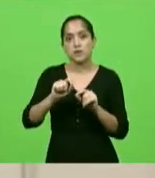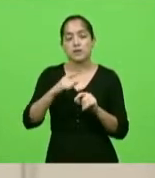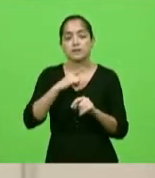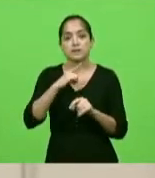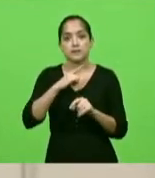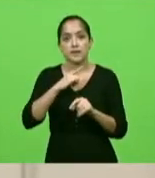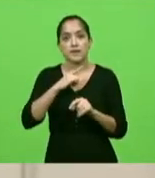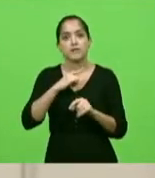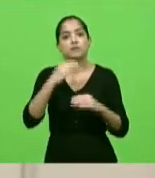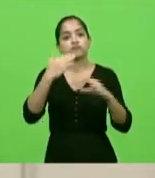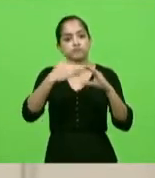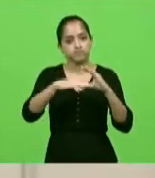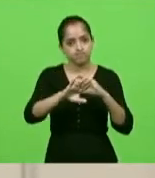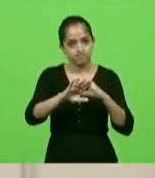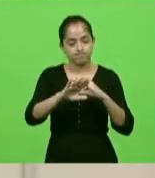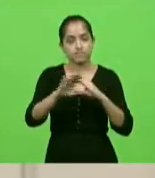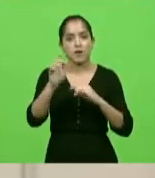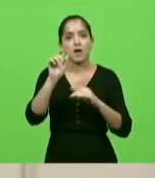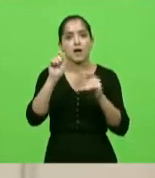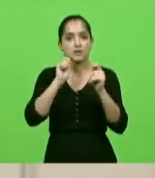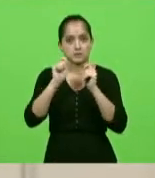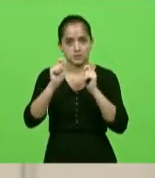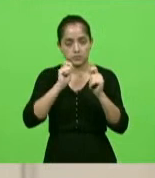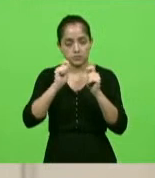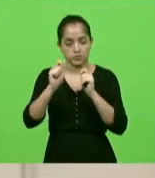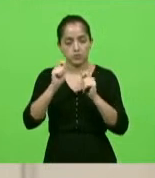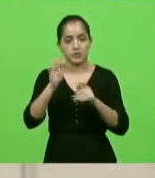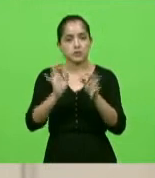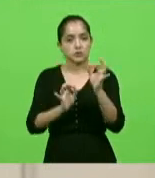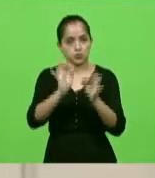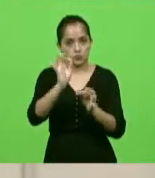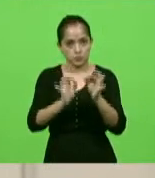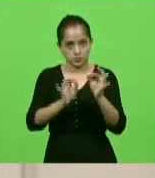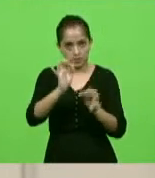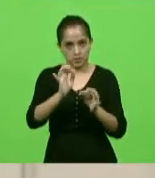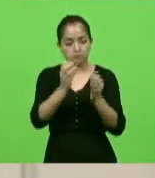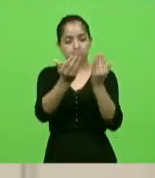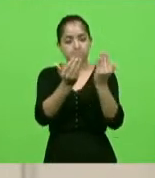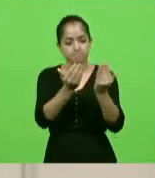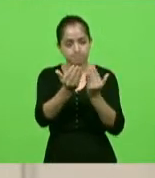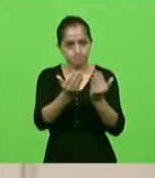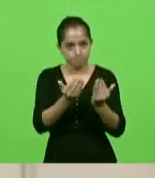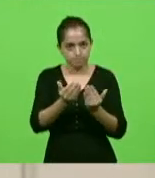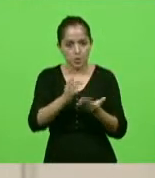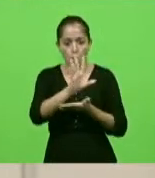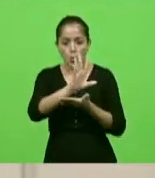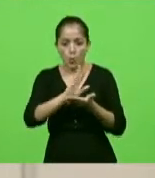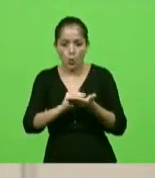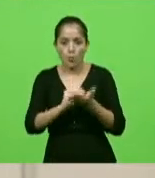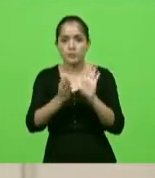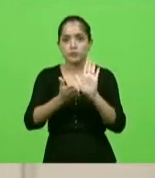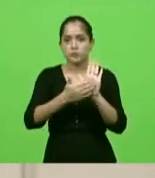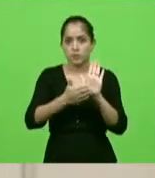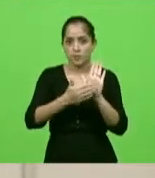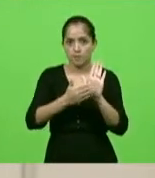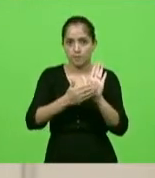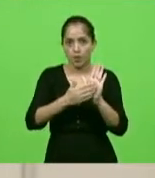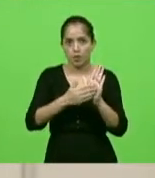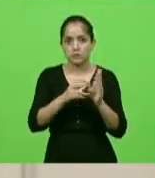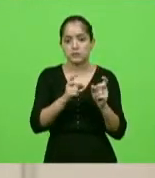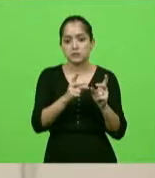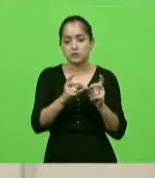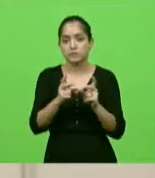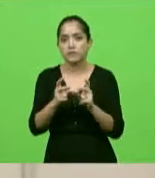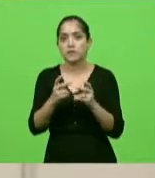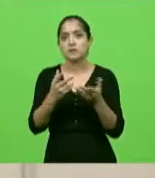houve um novo encaminhamento à assessoria jurídica, para parecer jurídico também, com cópia de propostas comerciais,